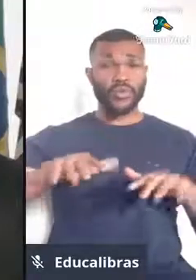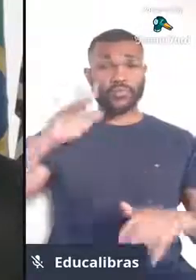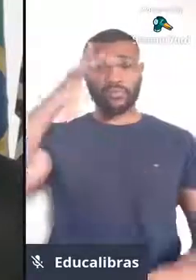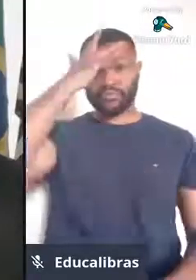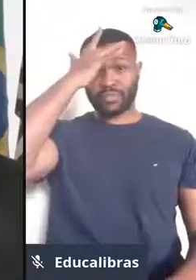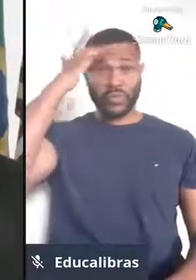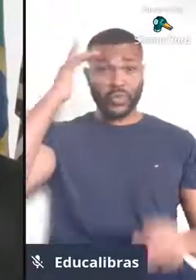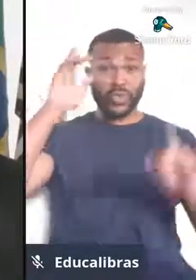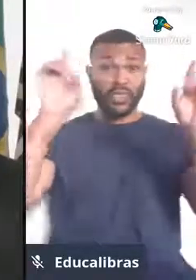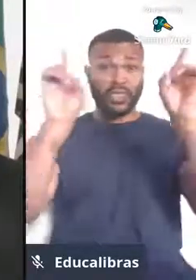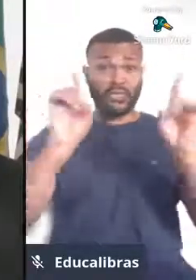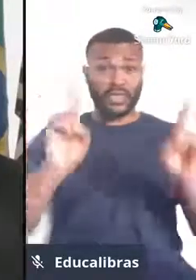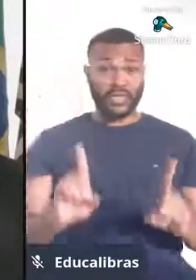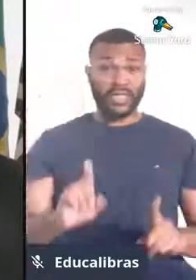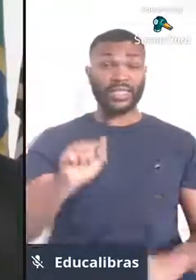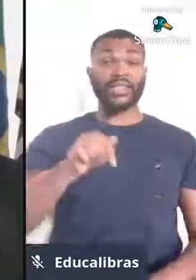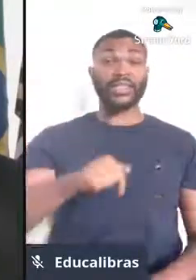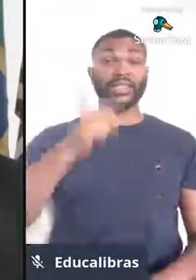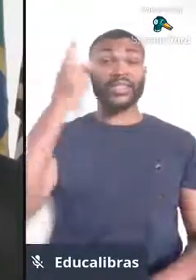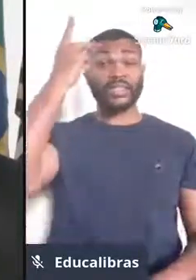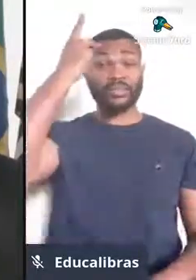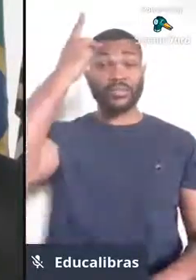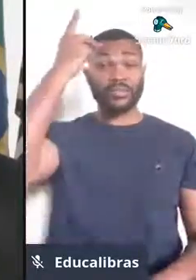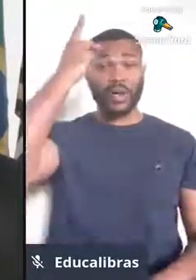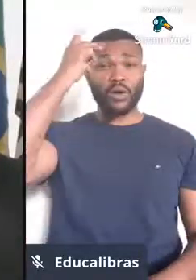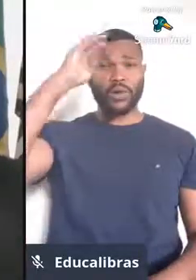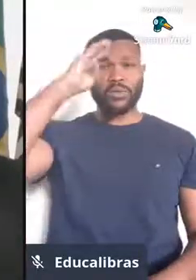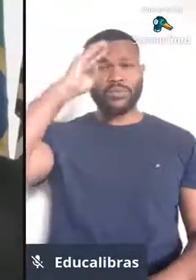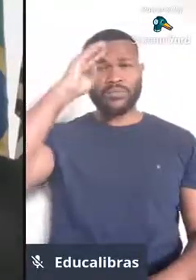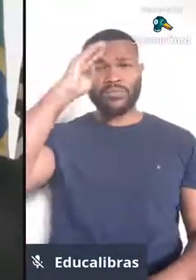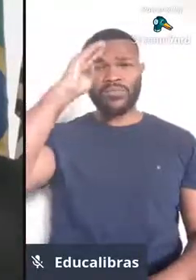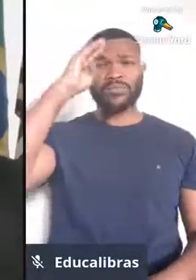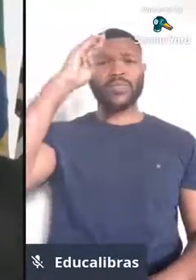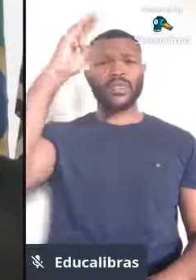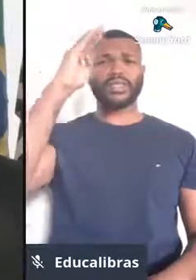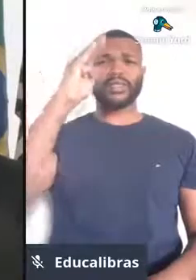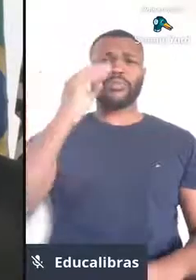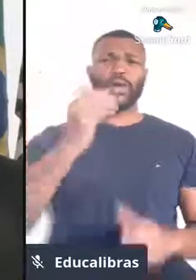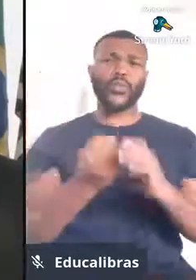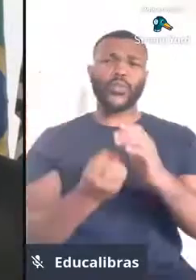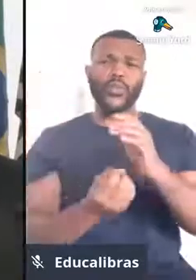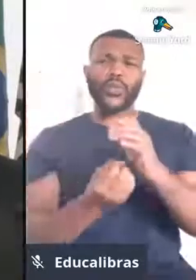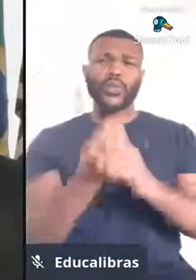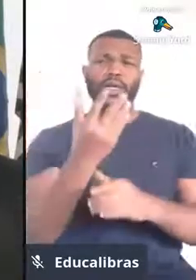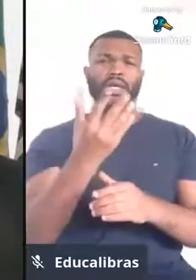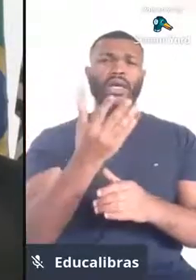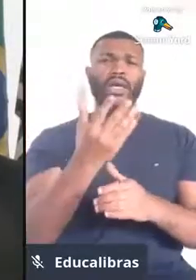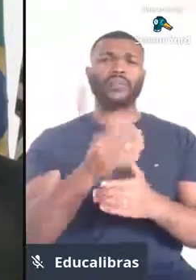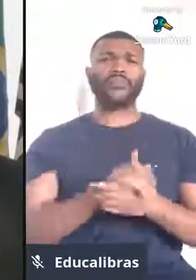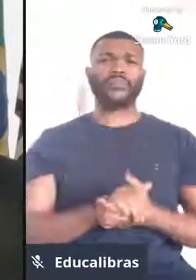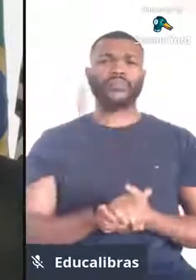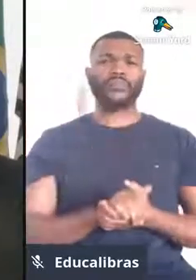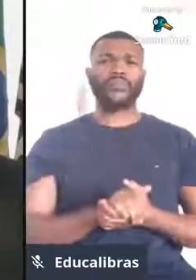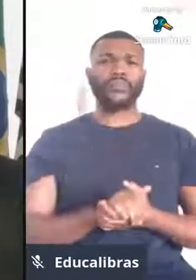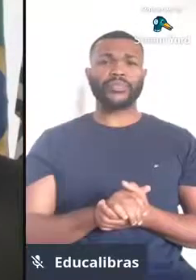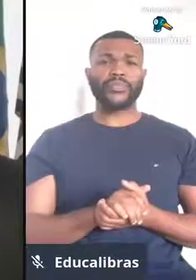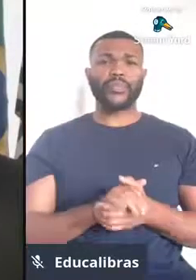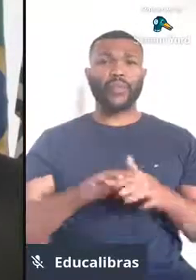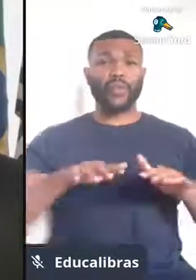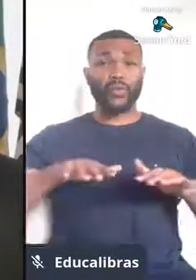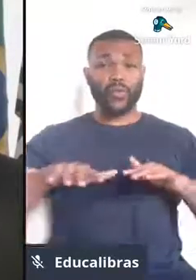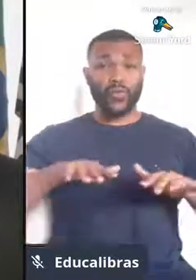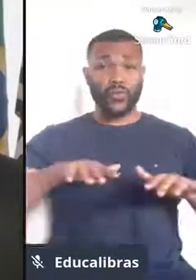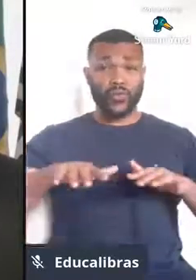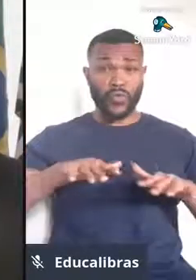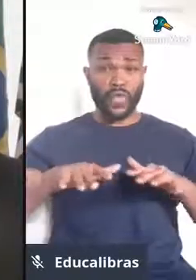São Paulo, mas principalmente ligados à criação e desenvolvimento do